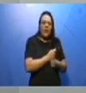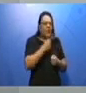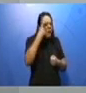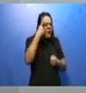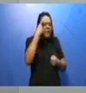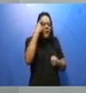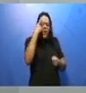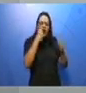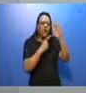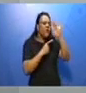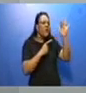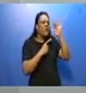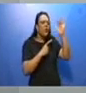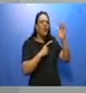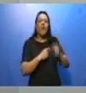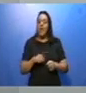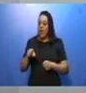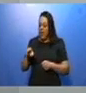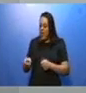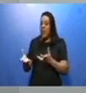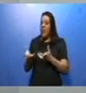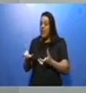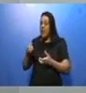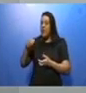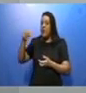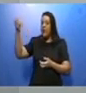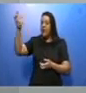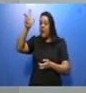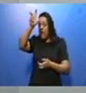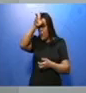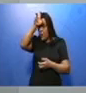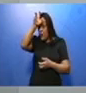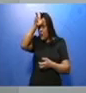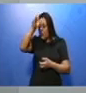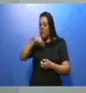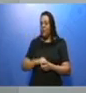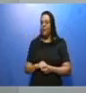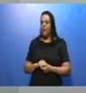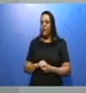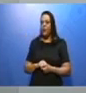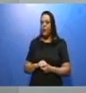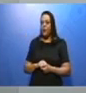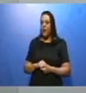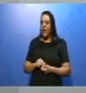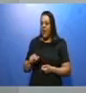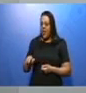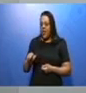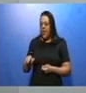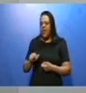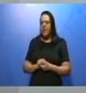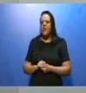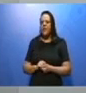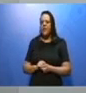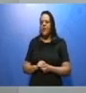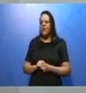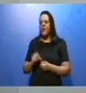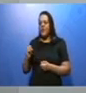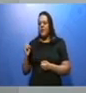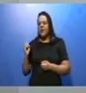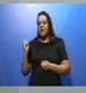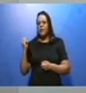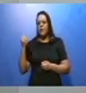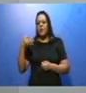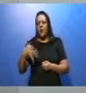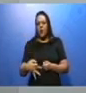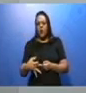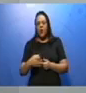aquele momento tão especial. E aí ele fala que ele tinha o primeiro contato era fundamental. Ele